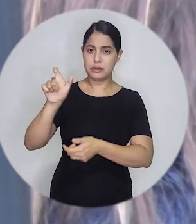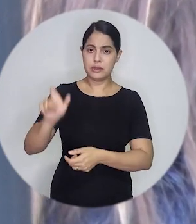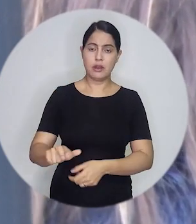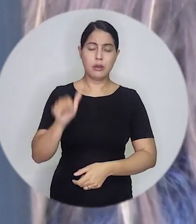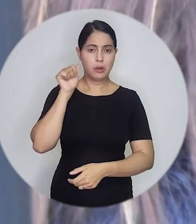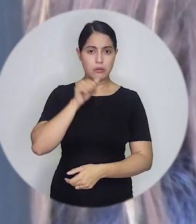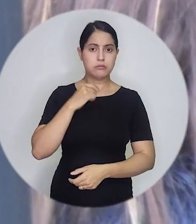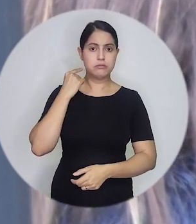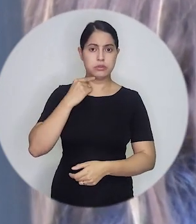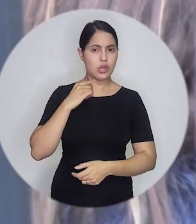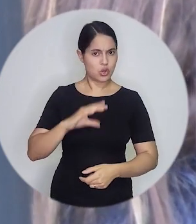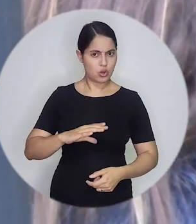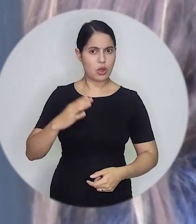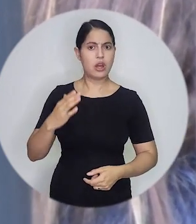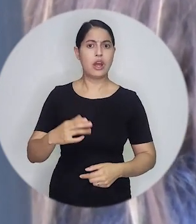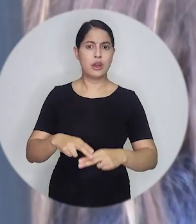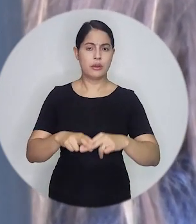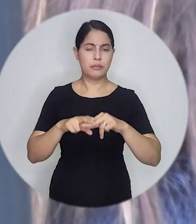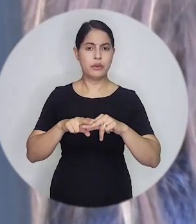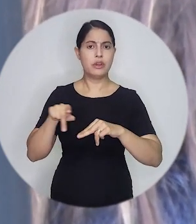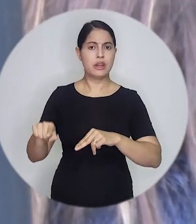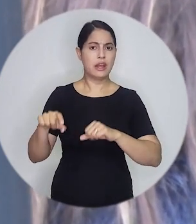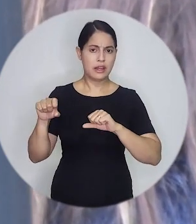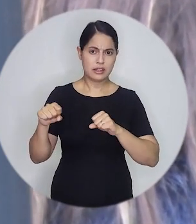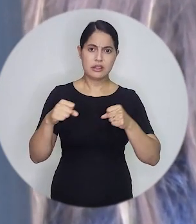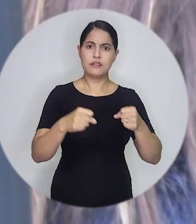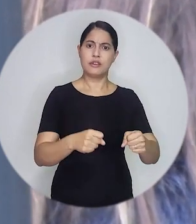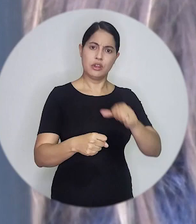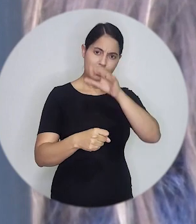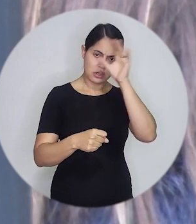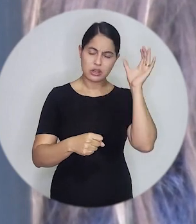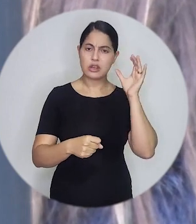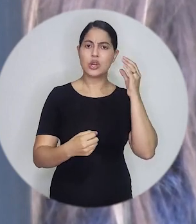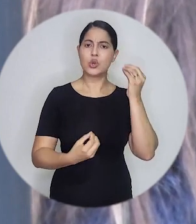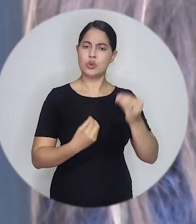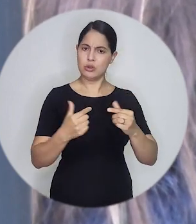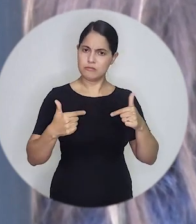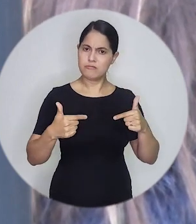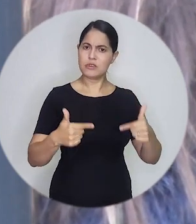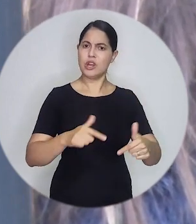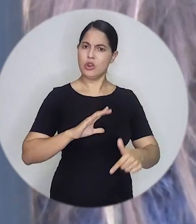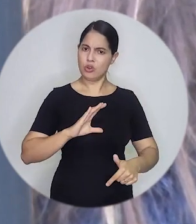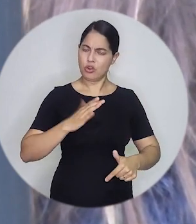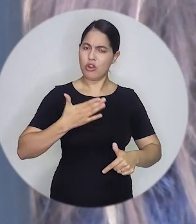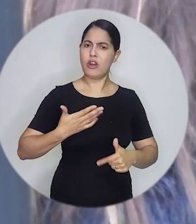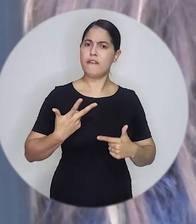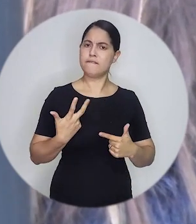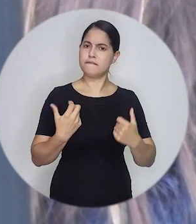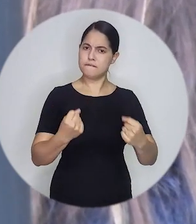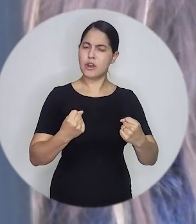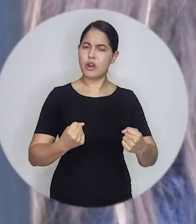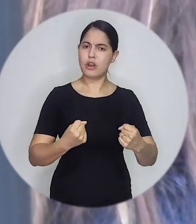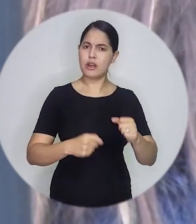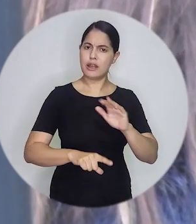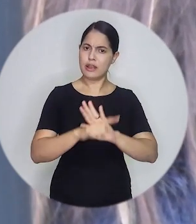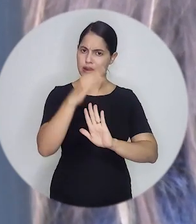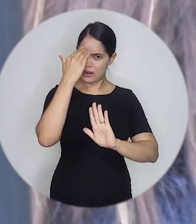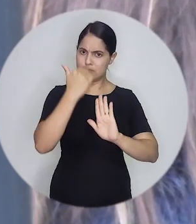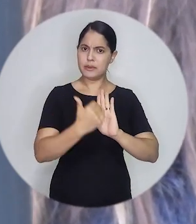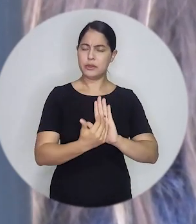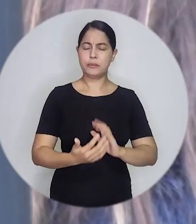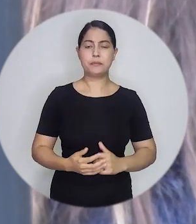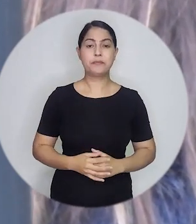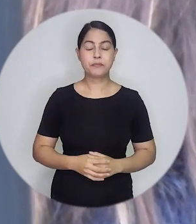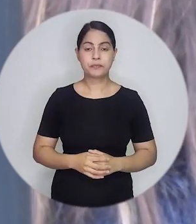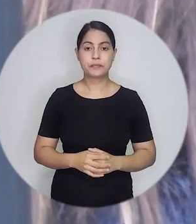também cumprimentar a advogada pela sua atuação corajosa, que honrou a advocacia ao defender seus clientes com destemor, bravura